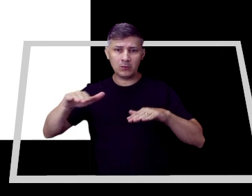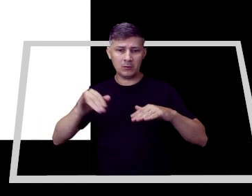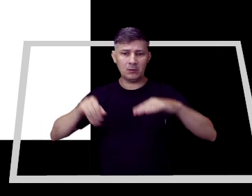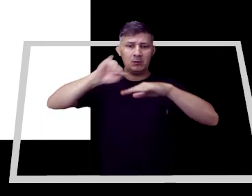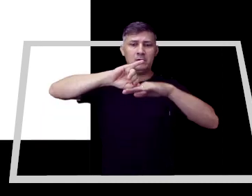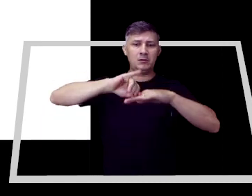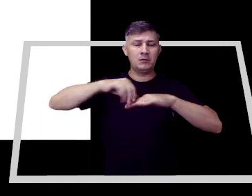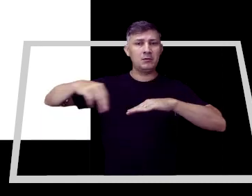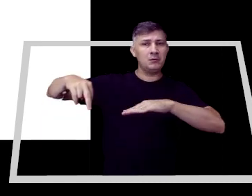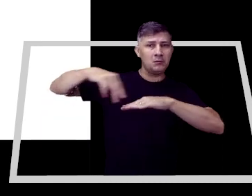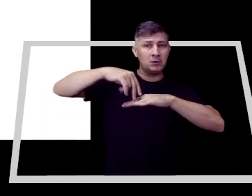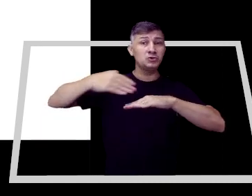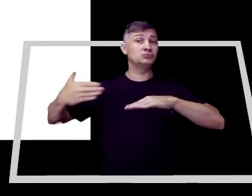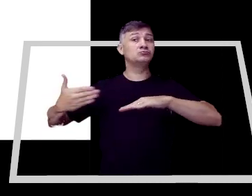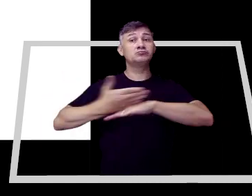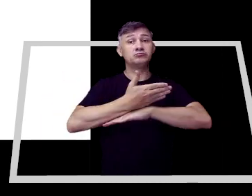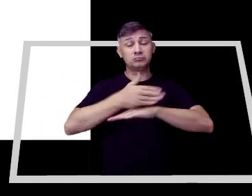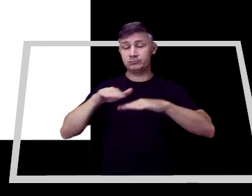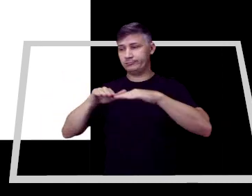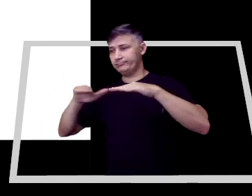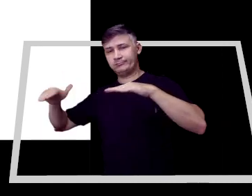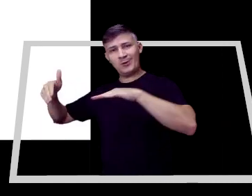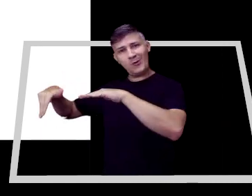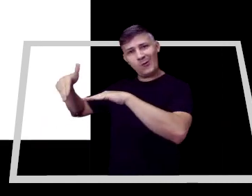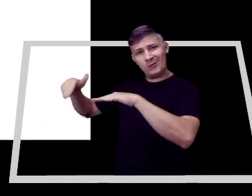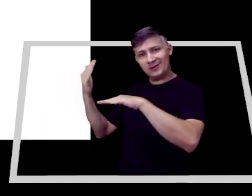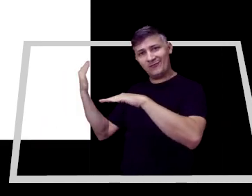você chega um pouco nessa